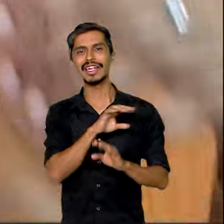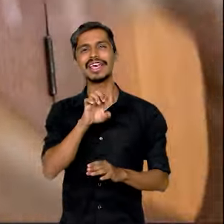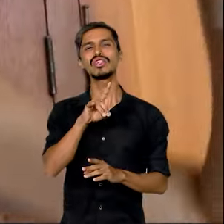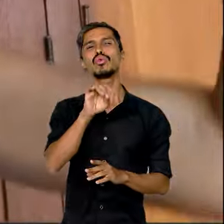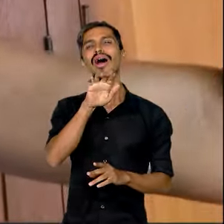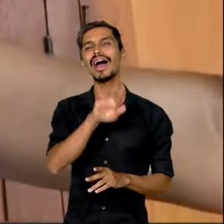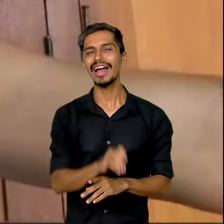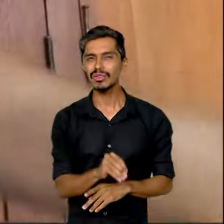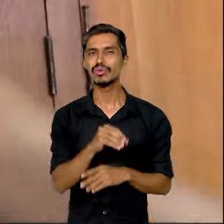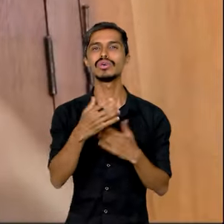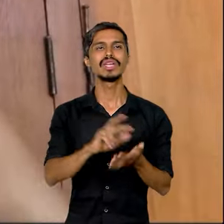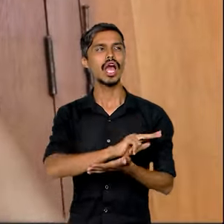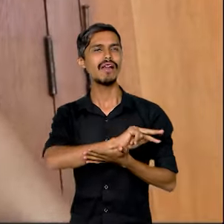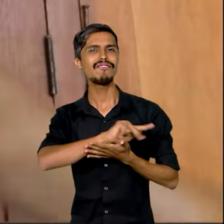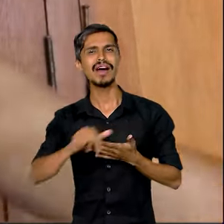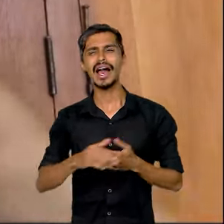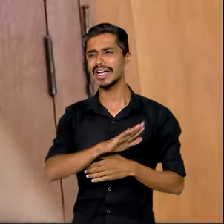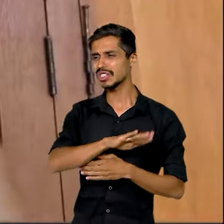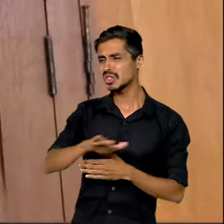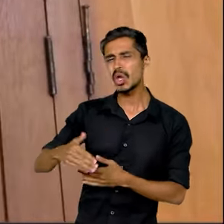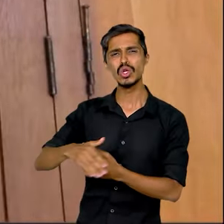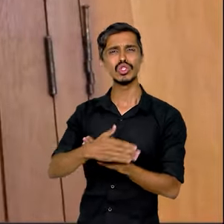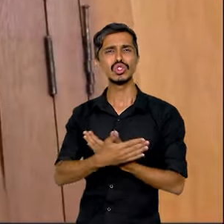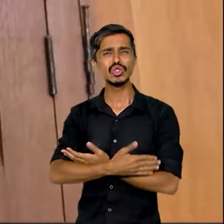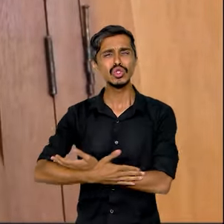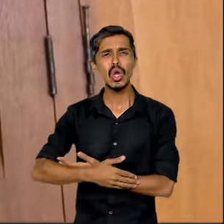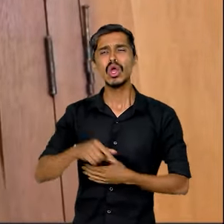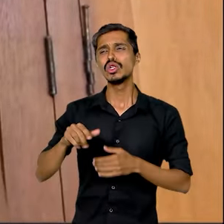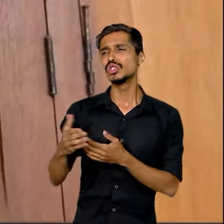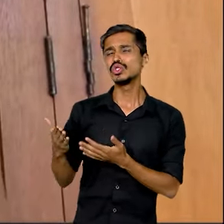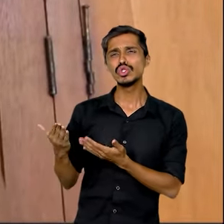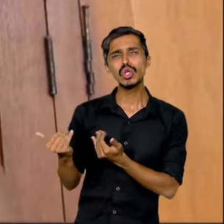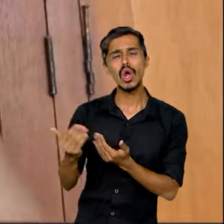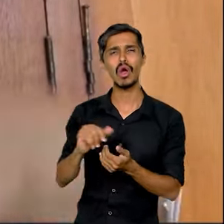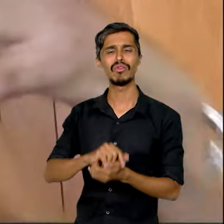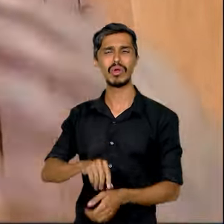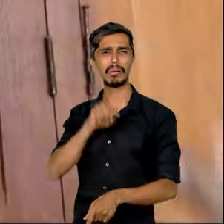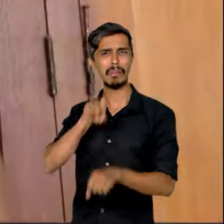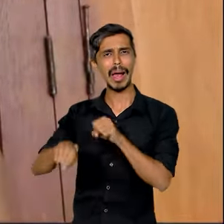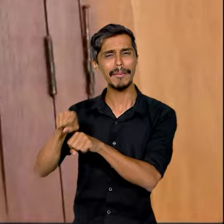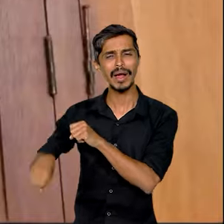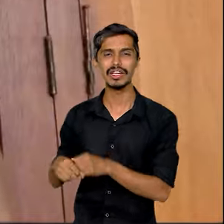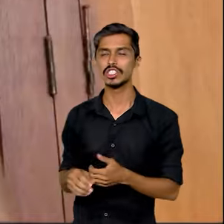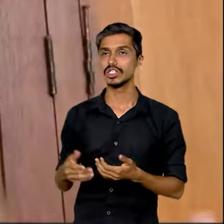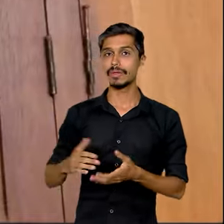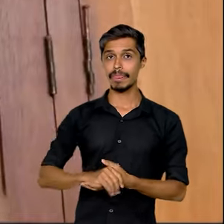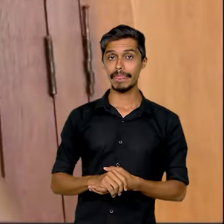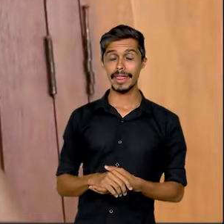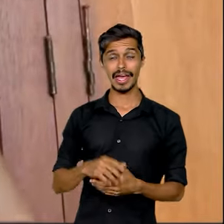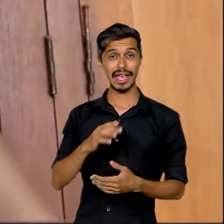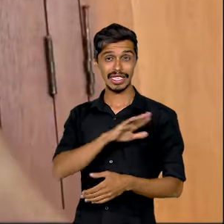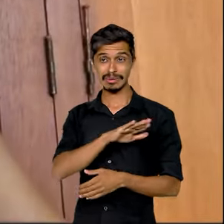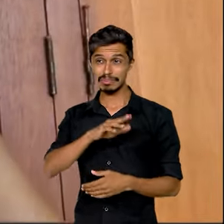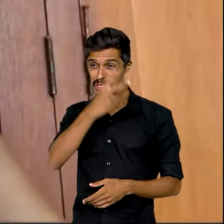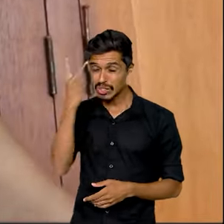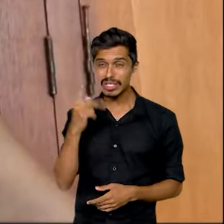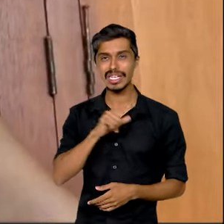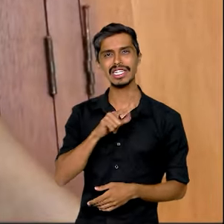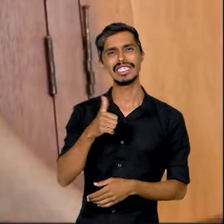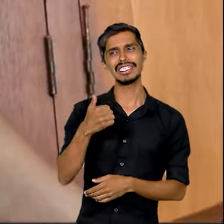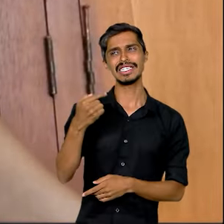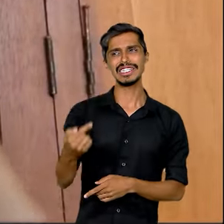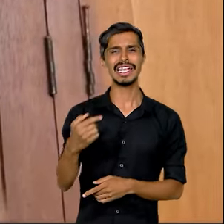menino Eduardo, sabe de outros meninos pelo Brasil inteiro. E depois os jovens. Gente, as pessoas têm 17,